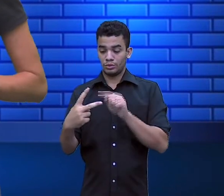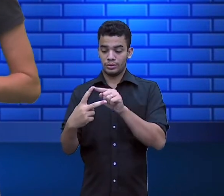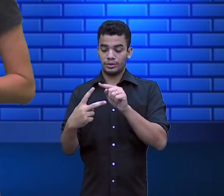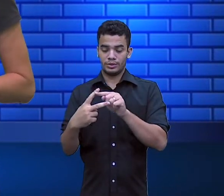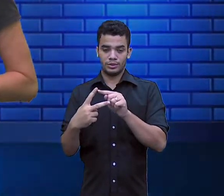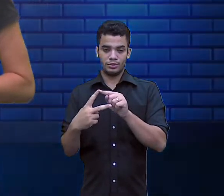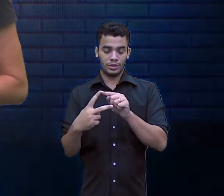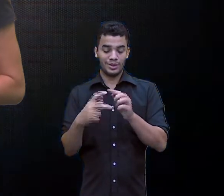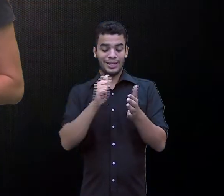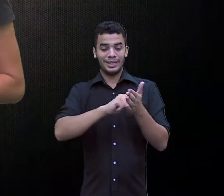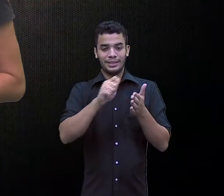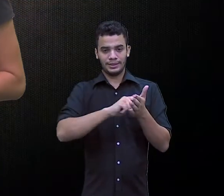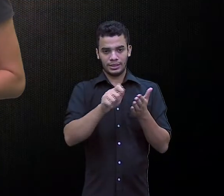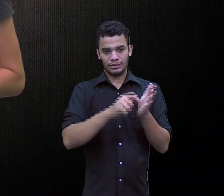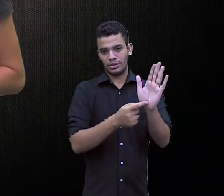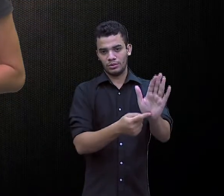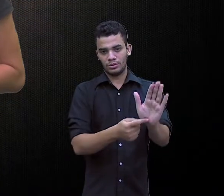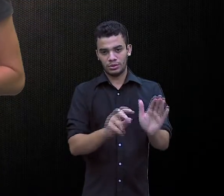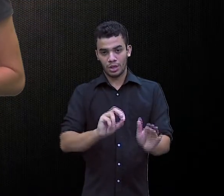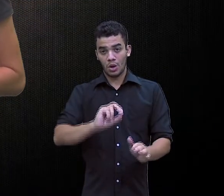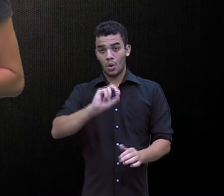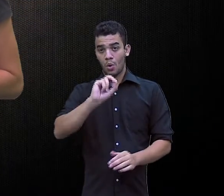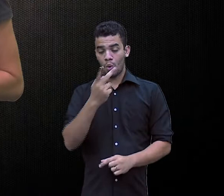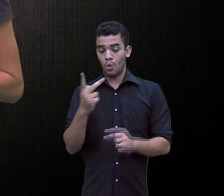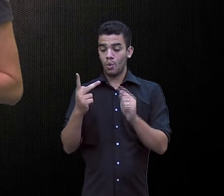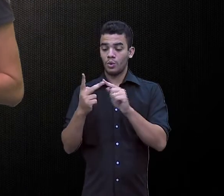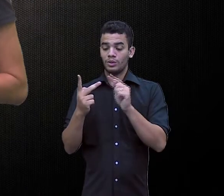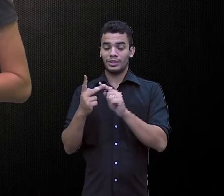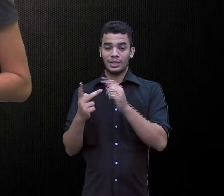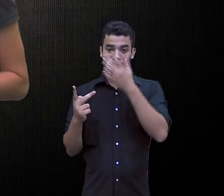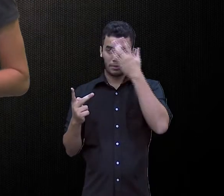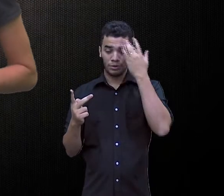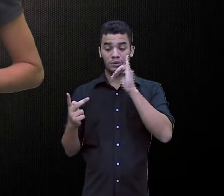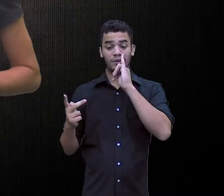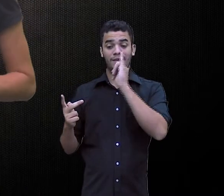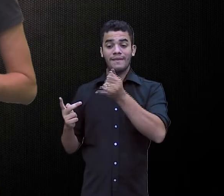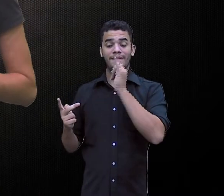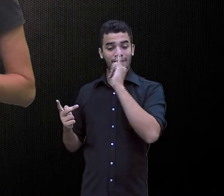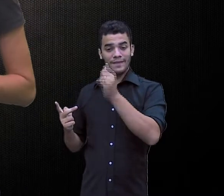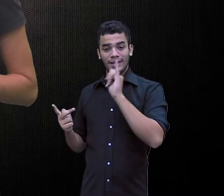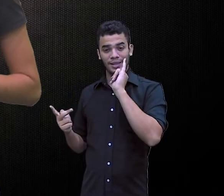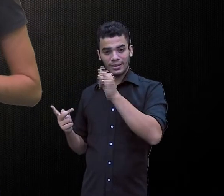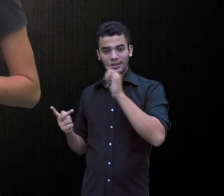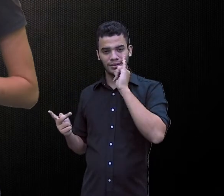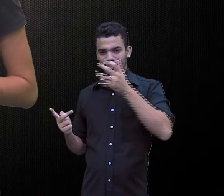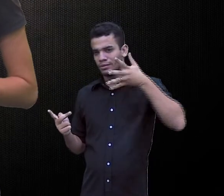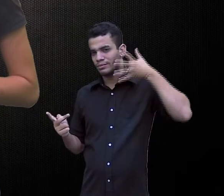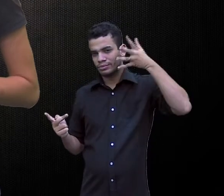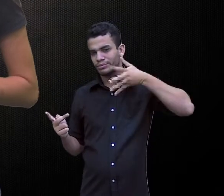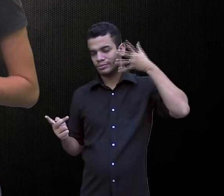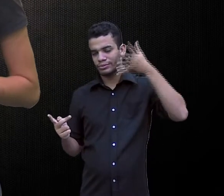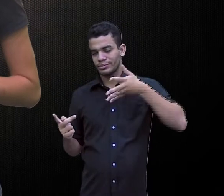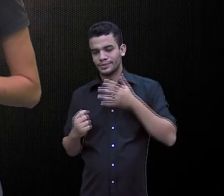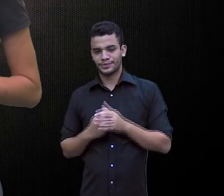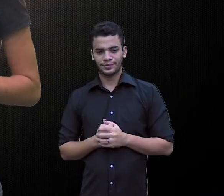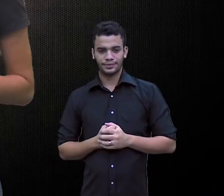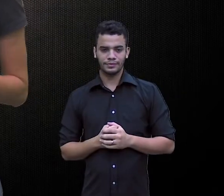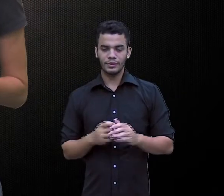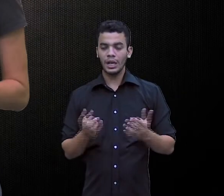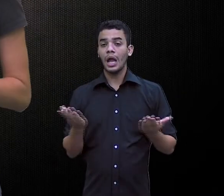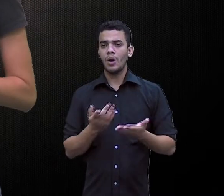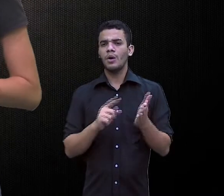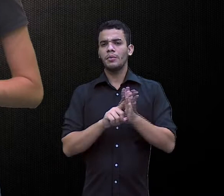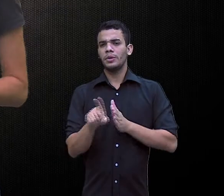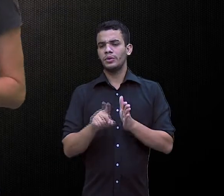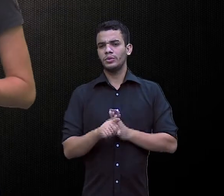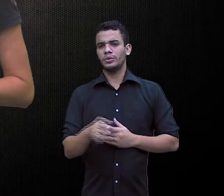O que você acha que essa fábula pretende ensinar? Você